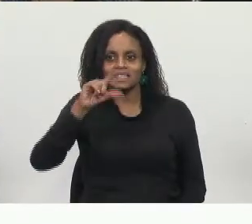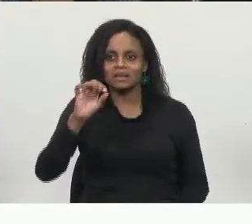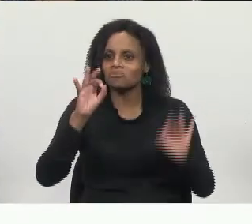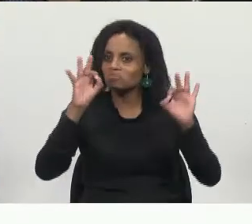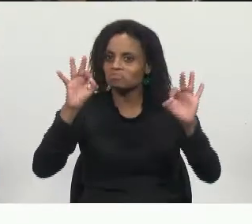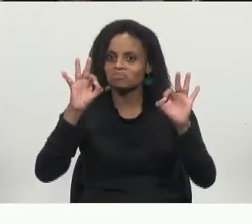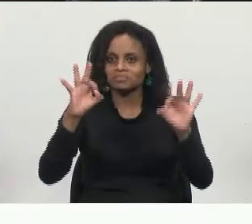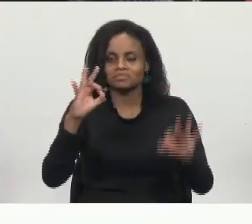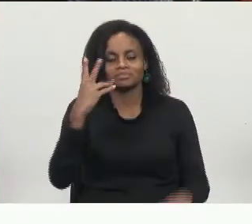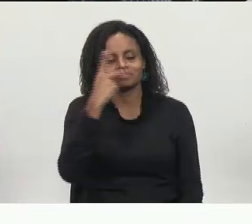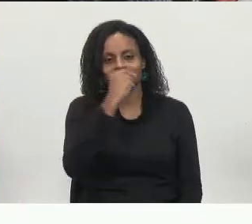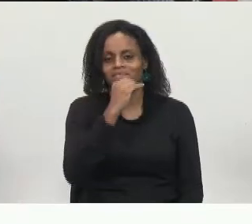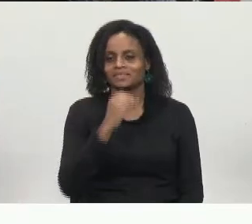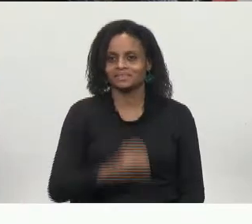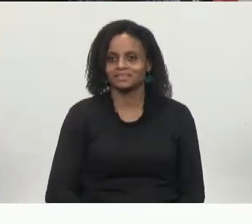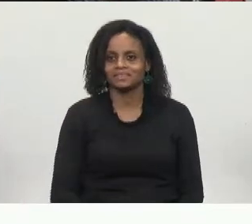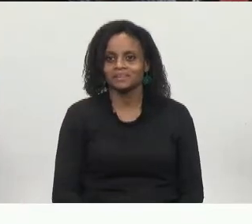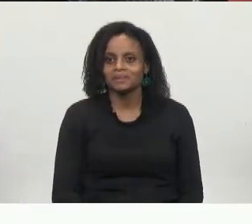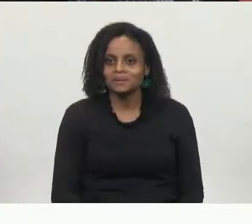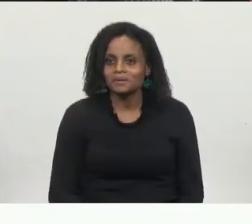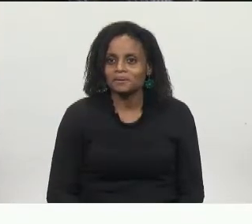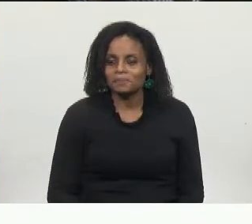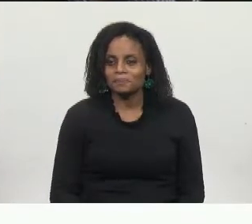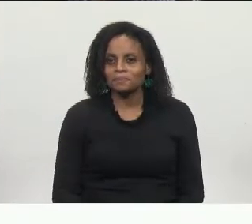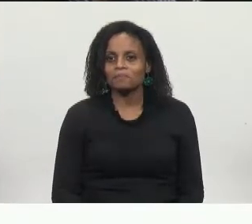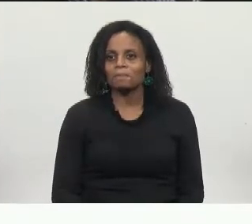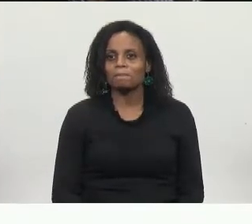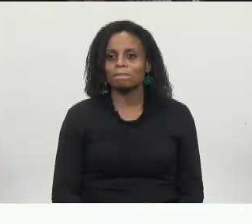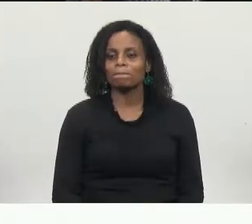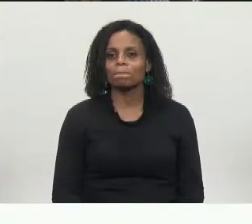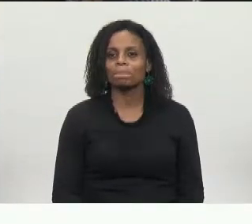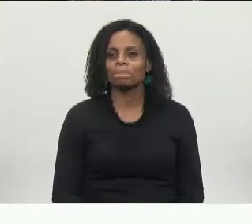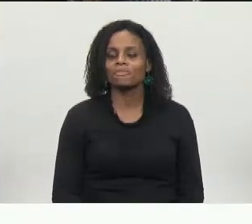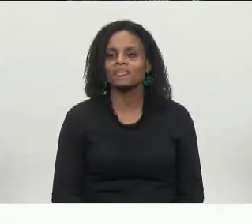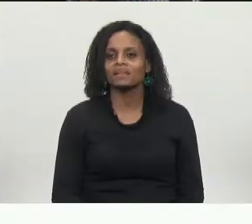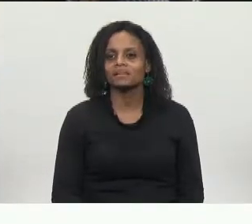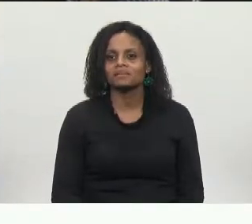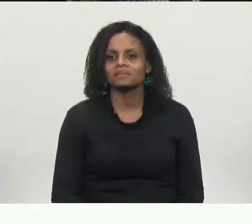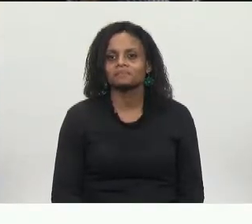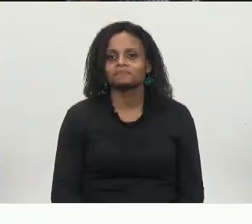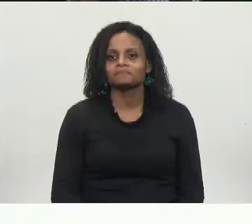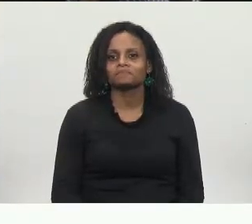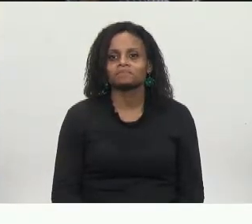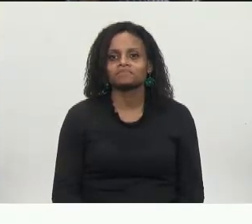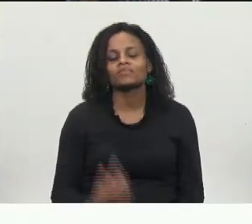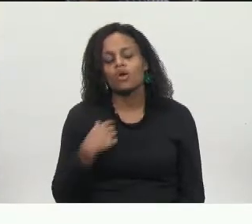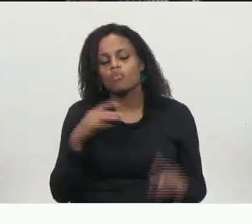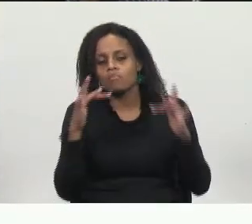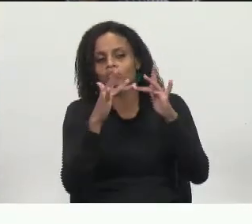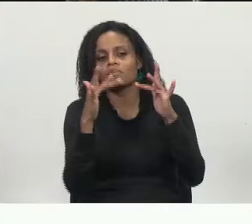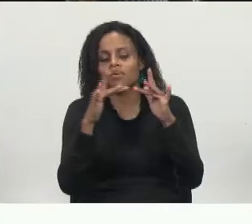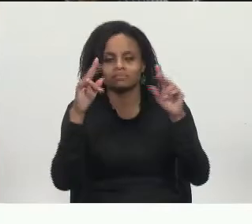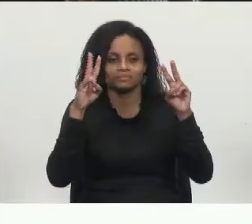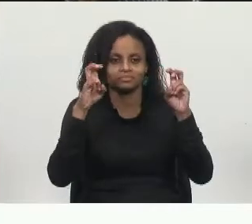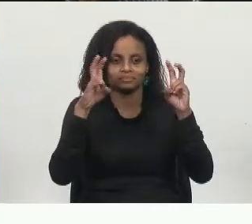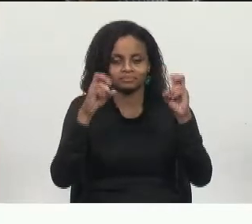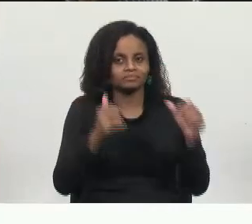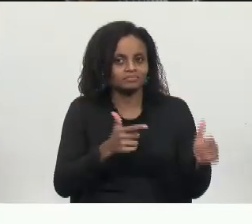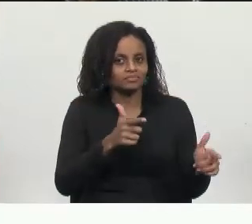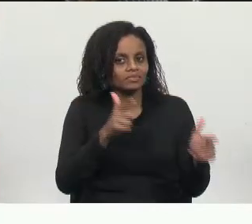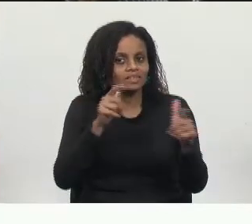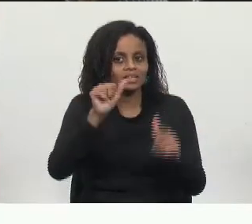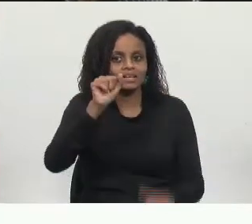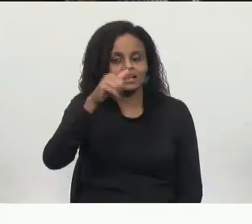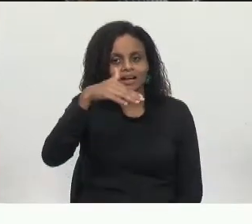Espetacular. E, bom, eu concordo com a questão do armamento. Eu acho que a gente vive numa falta